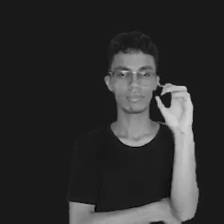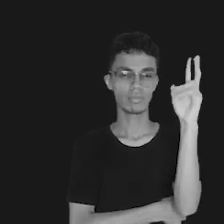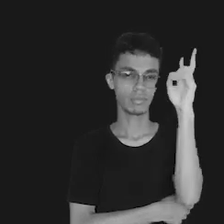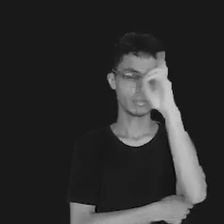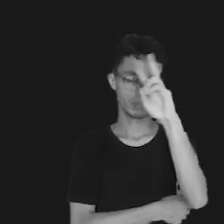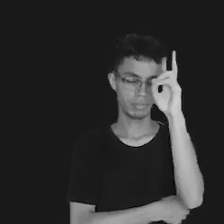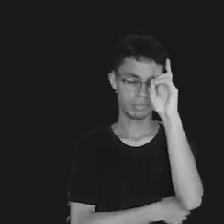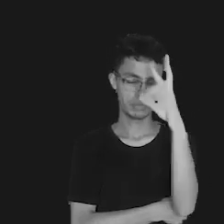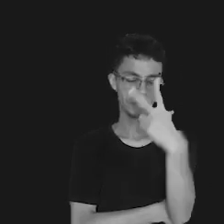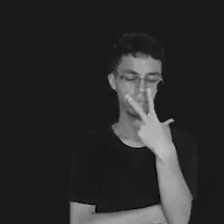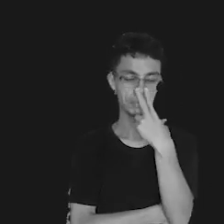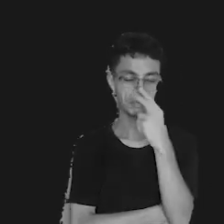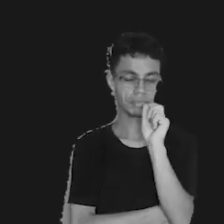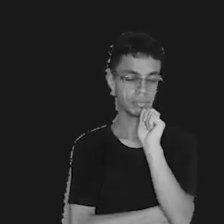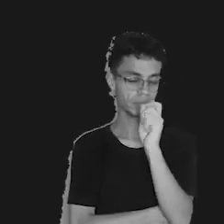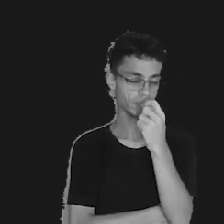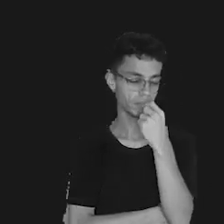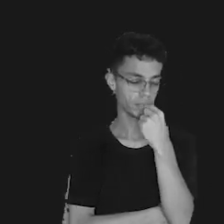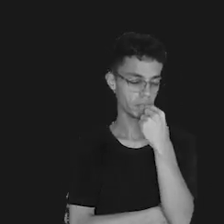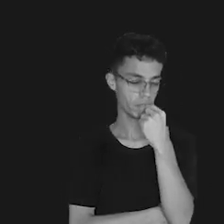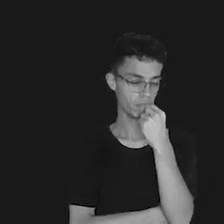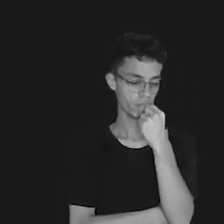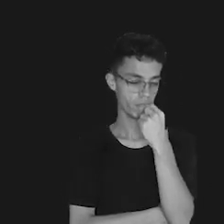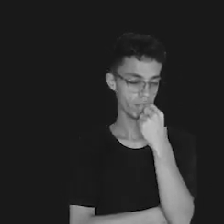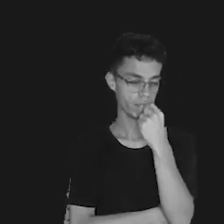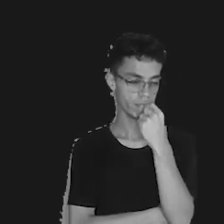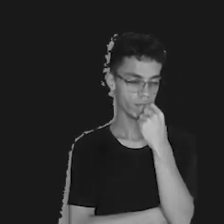acho que, né, a gente